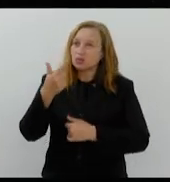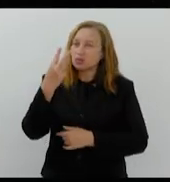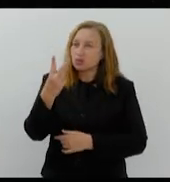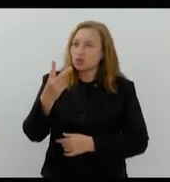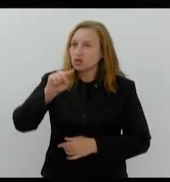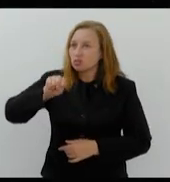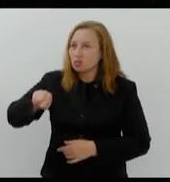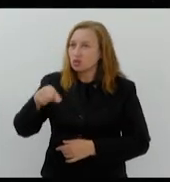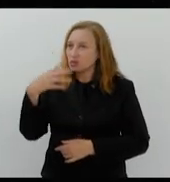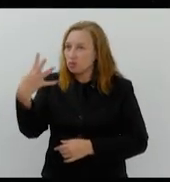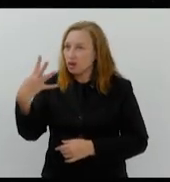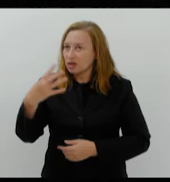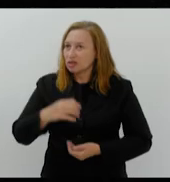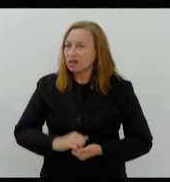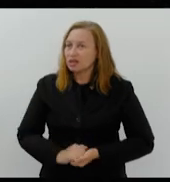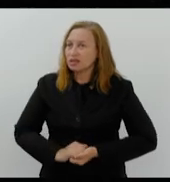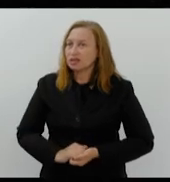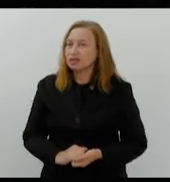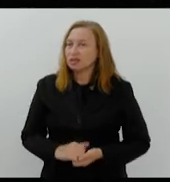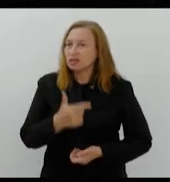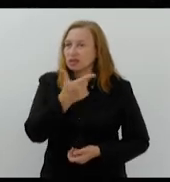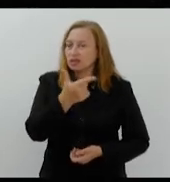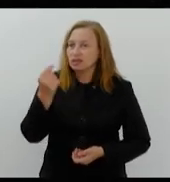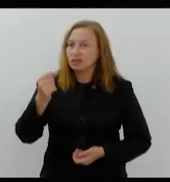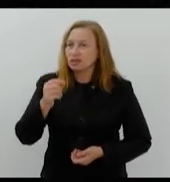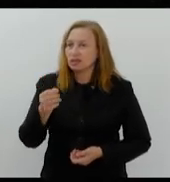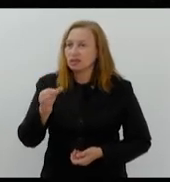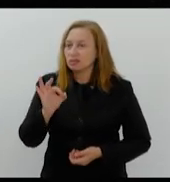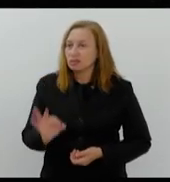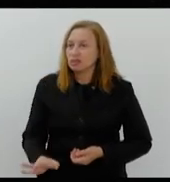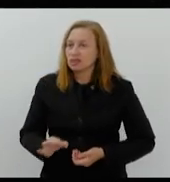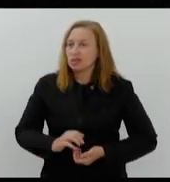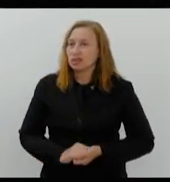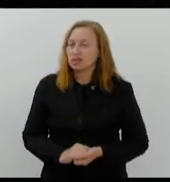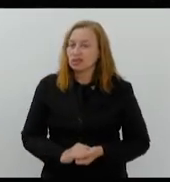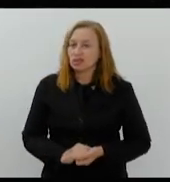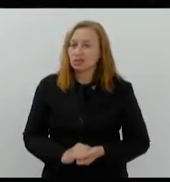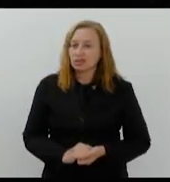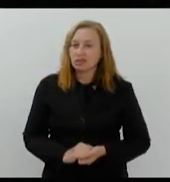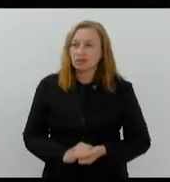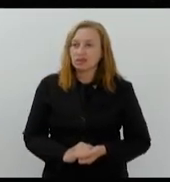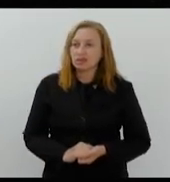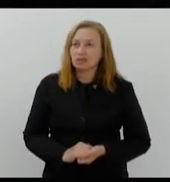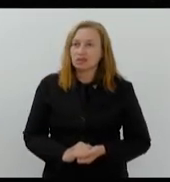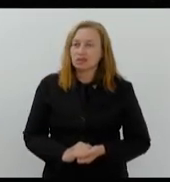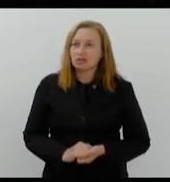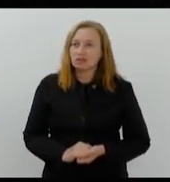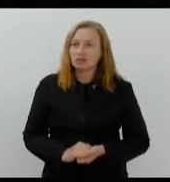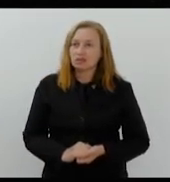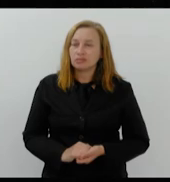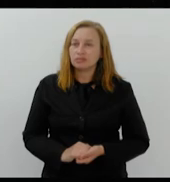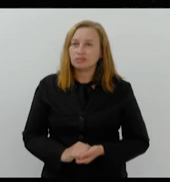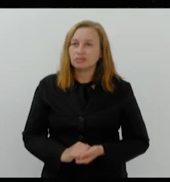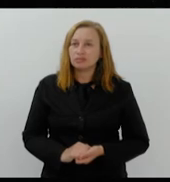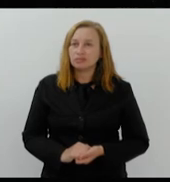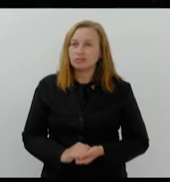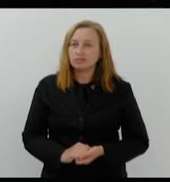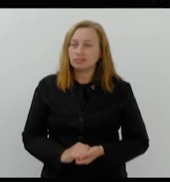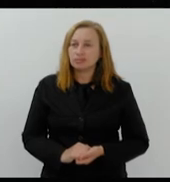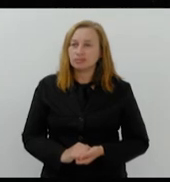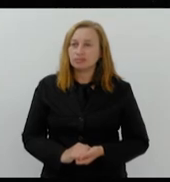bilhões. A operação é 20% do patrimônio líquido. Dinheiro público é para